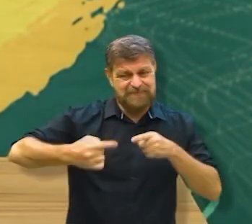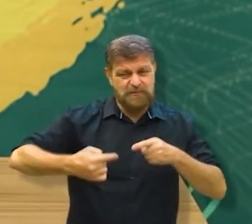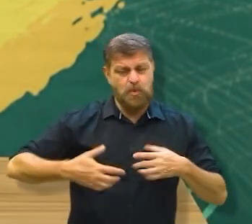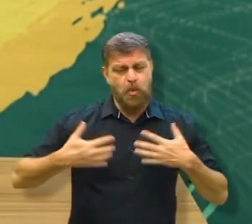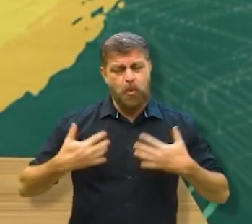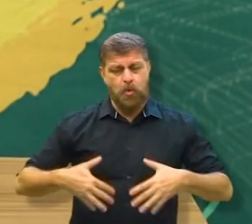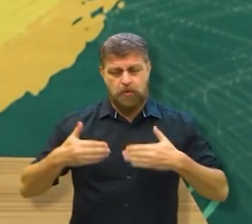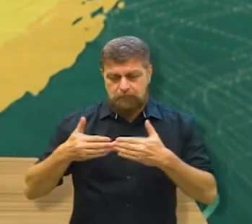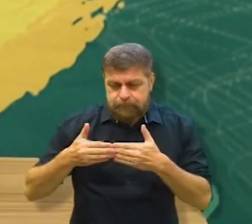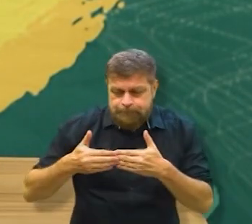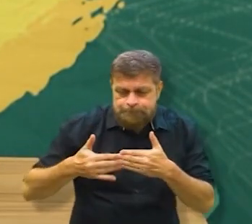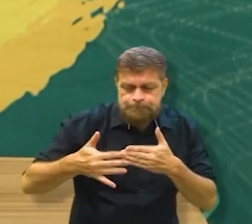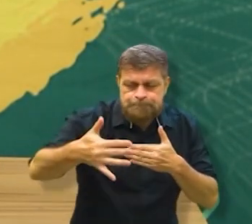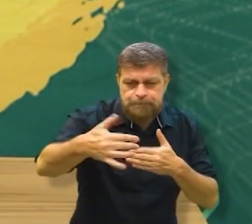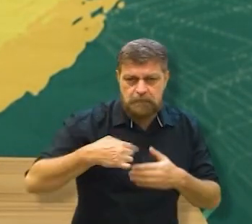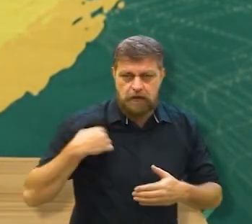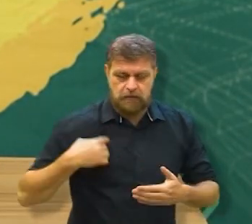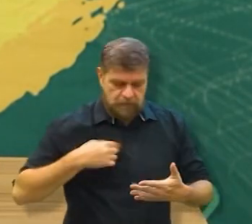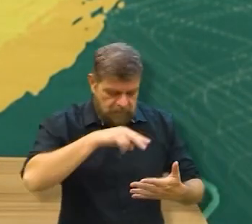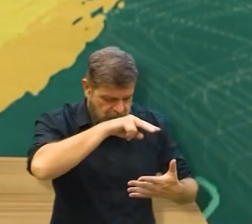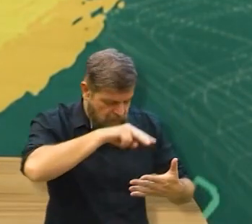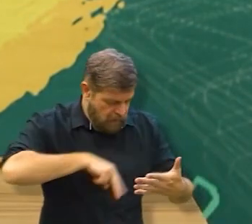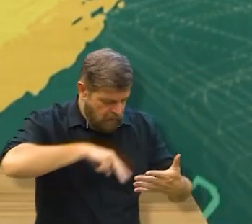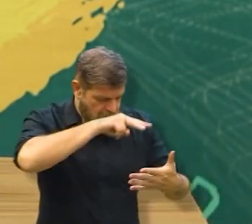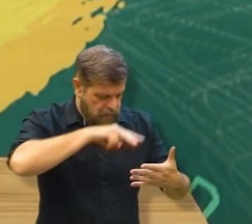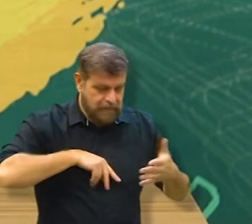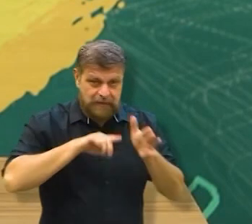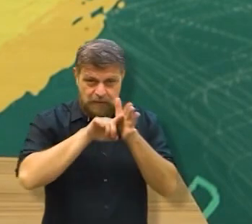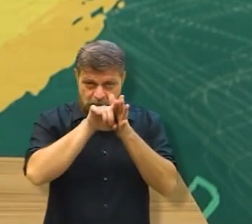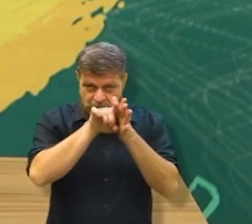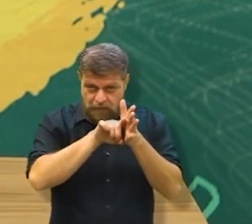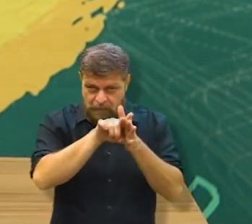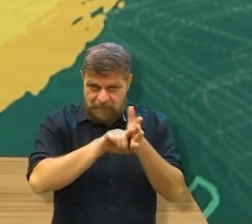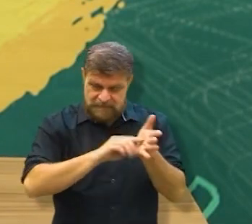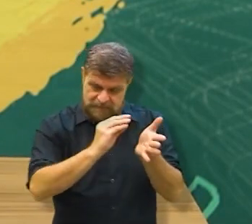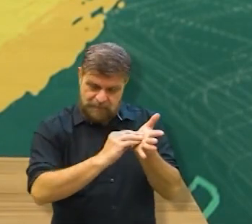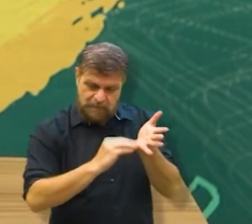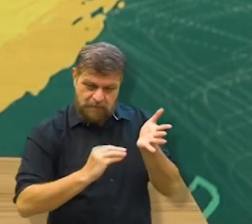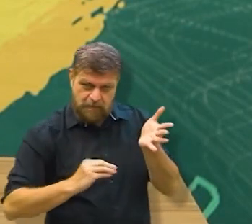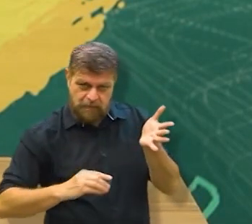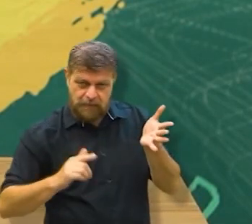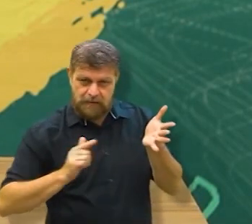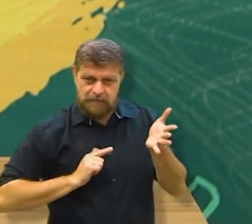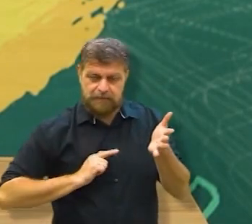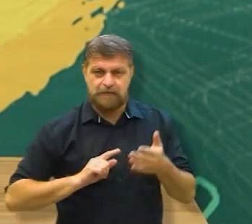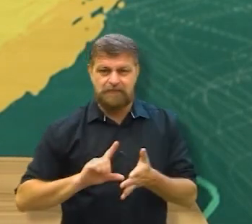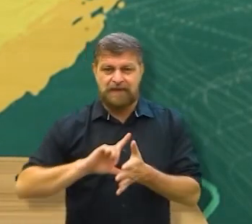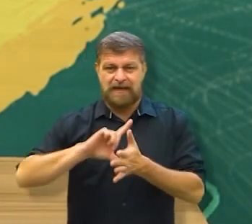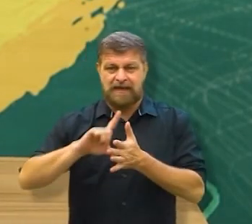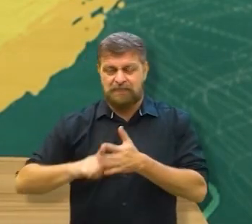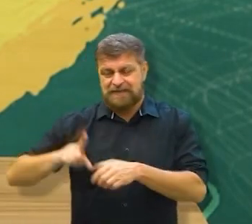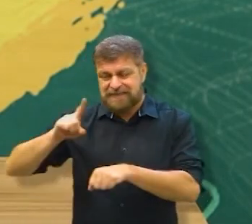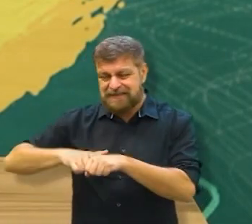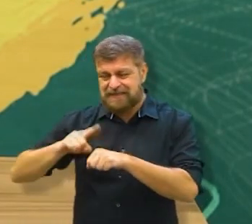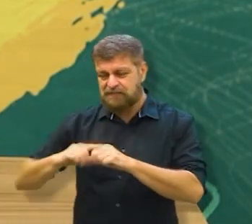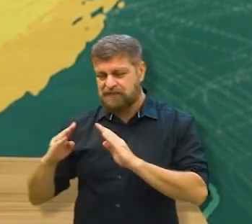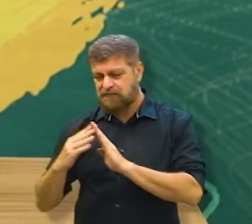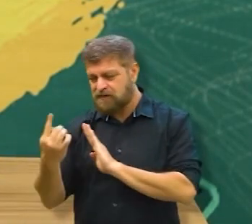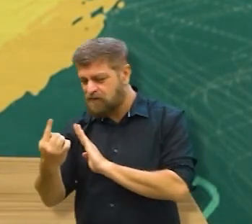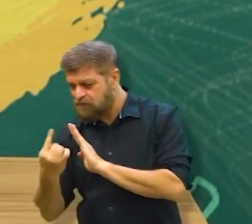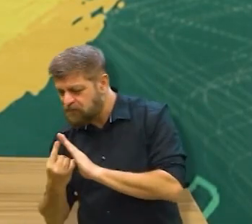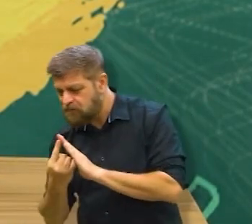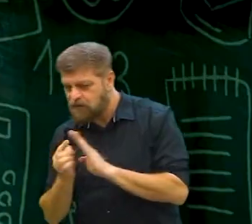desafios que vêm pela frente, não é? Eu estava dando uma olhada aqui, eu fiz uma pesquisa tem o depois de tanto tempo